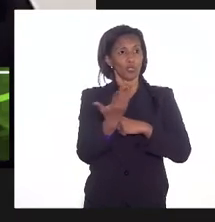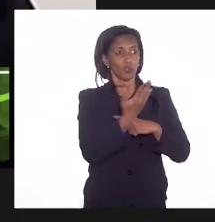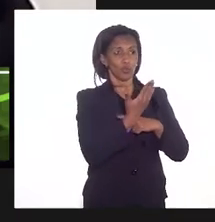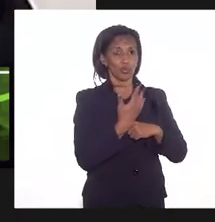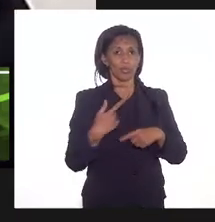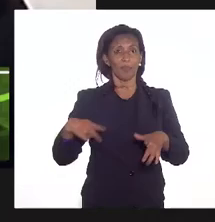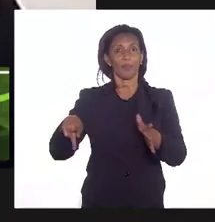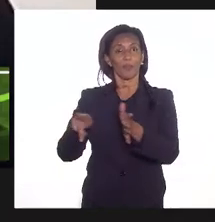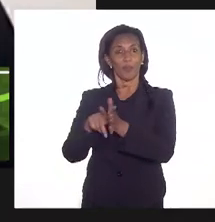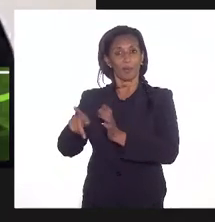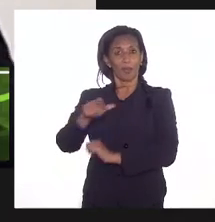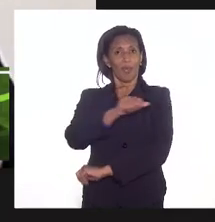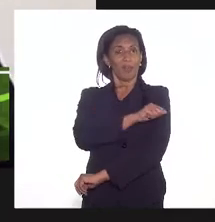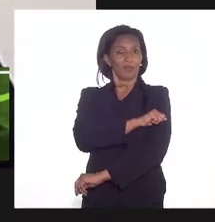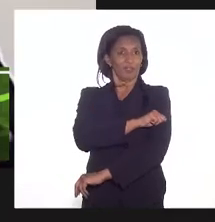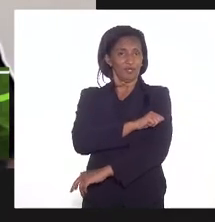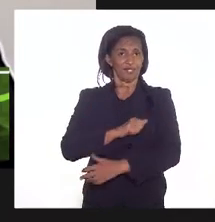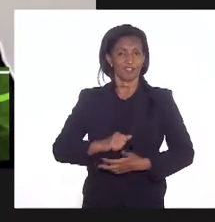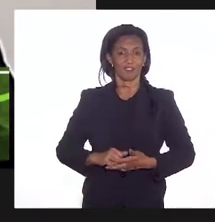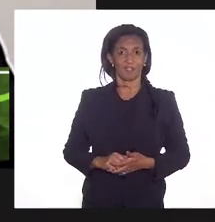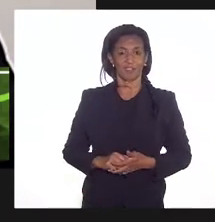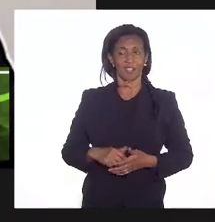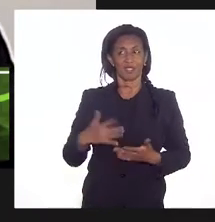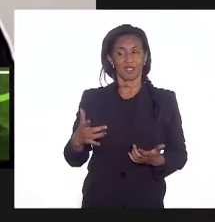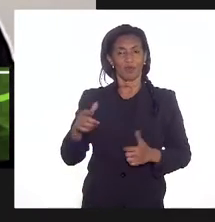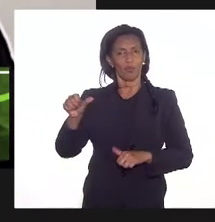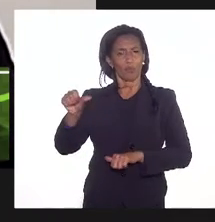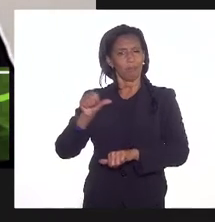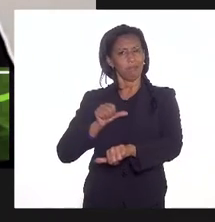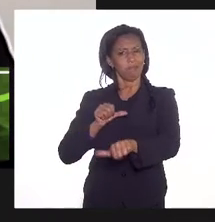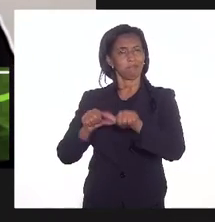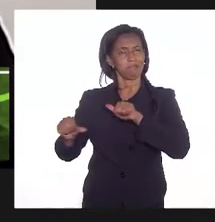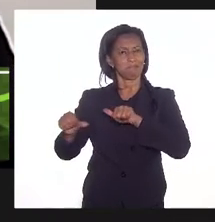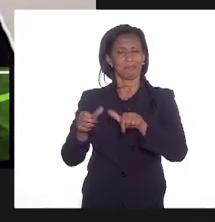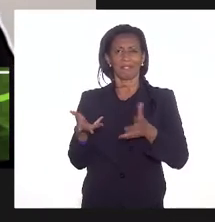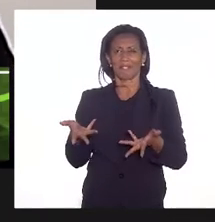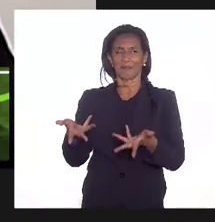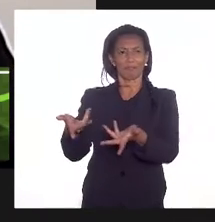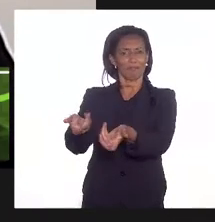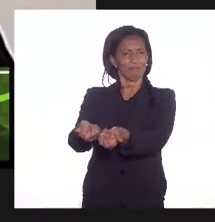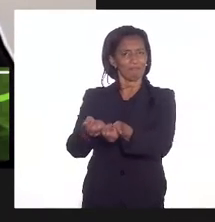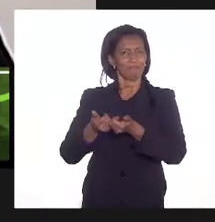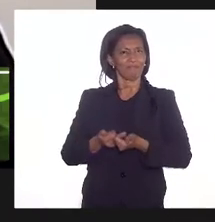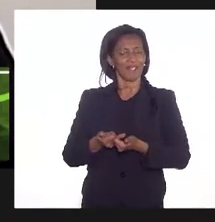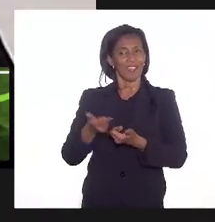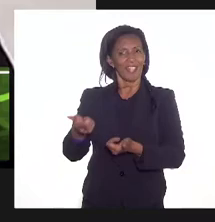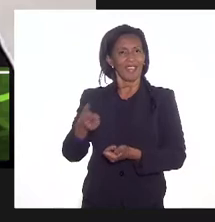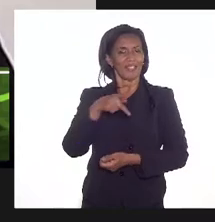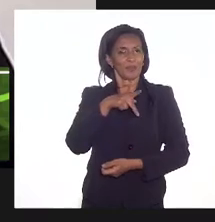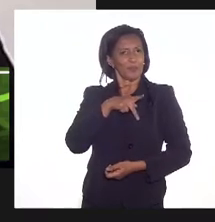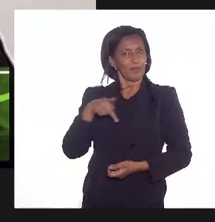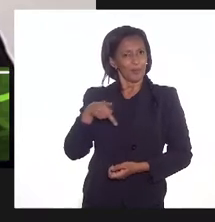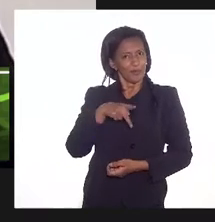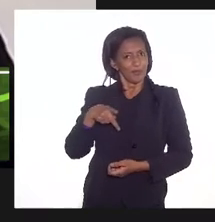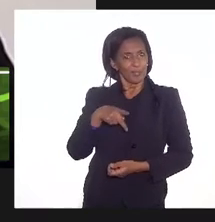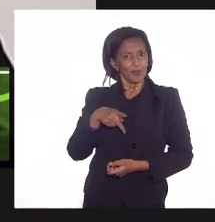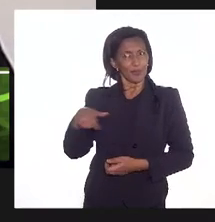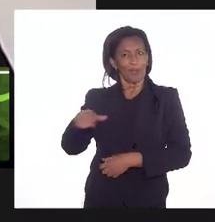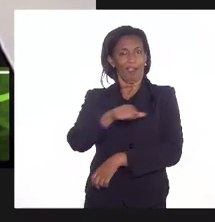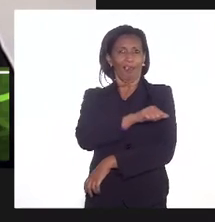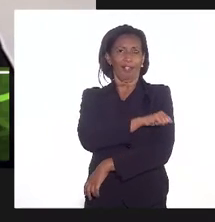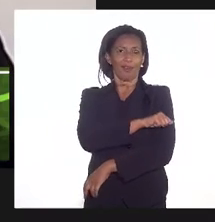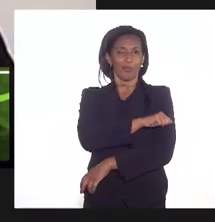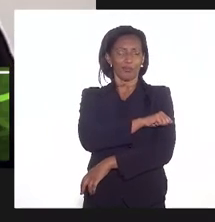próprios alunos então foi uma troca espetacular entre os nossos professores nossos